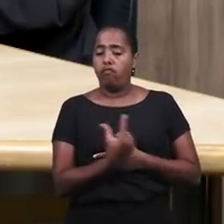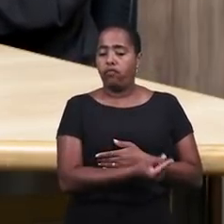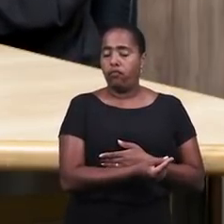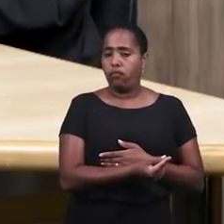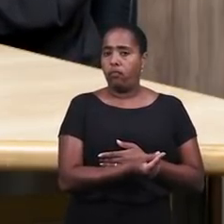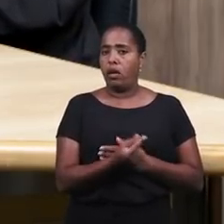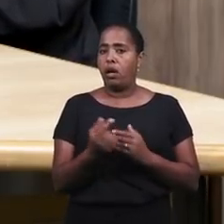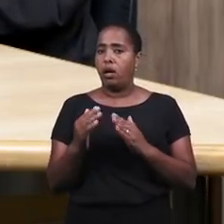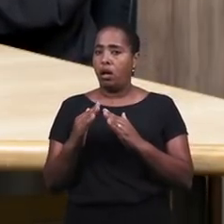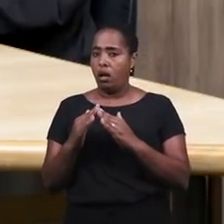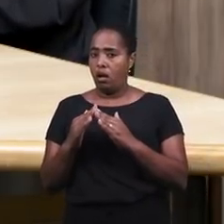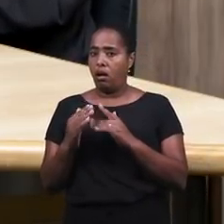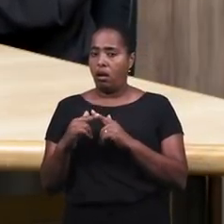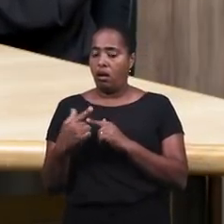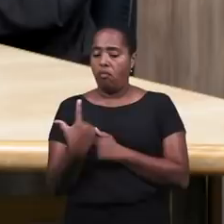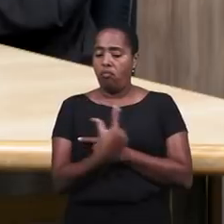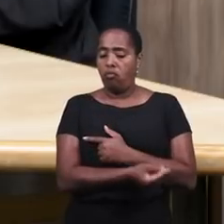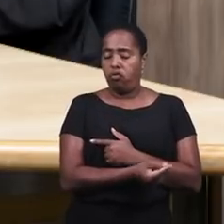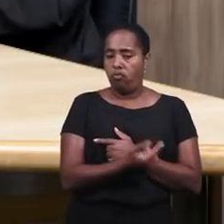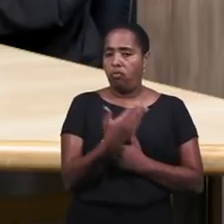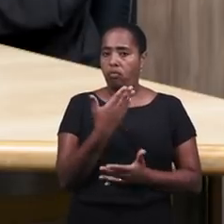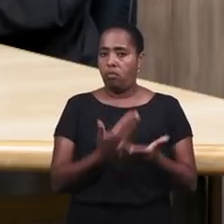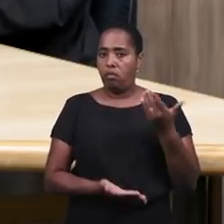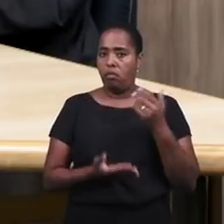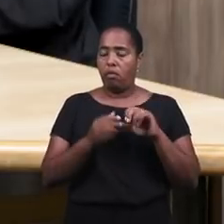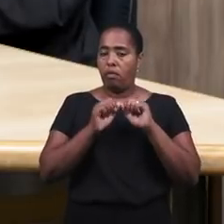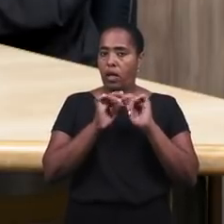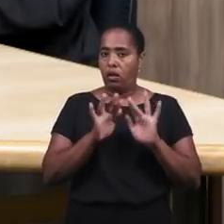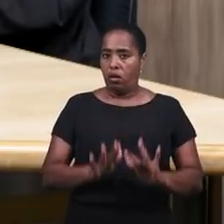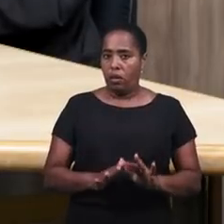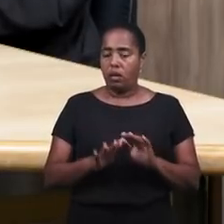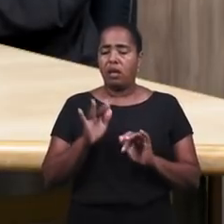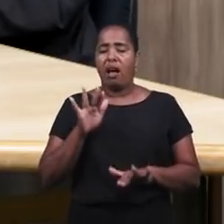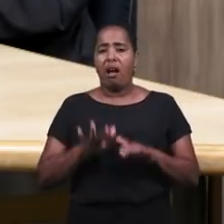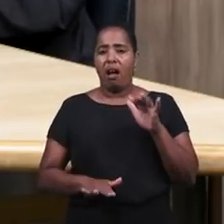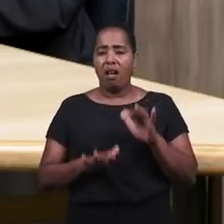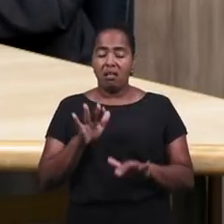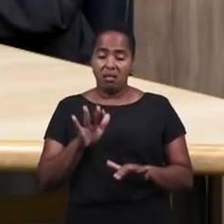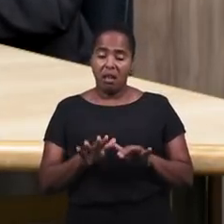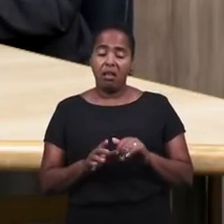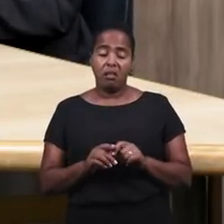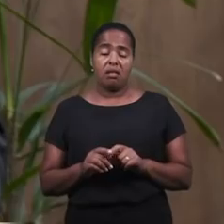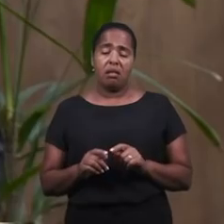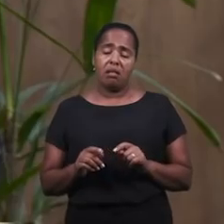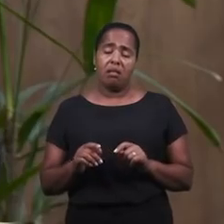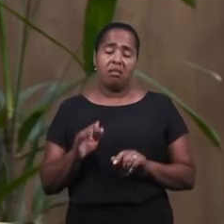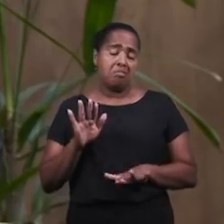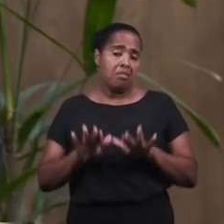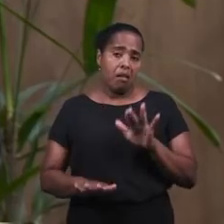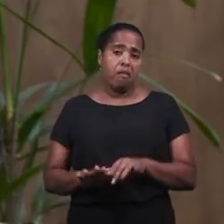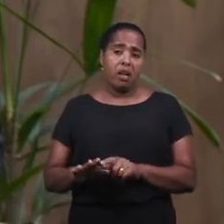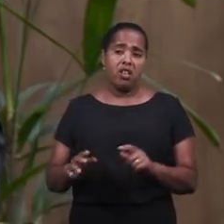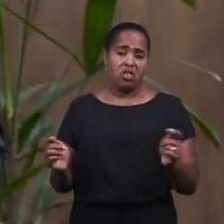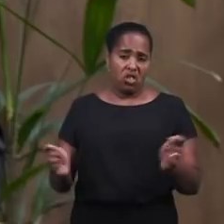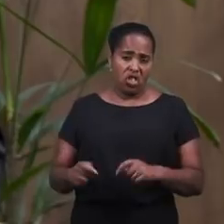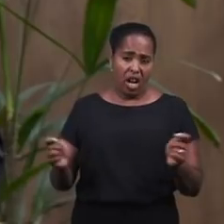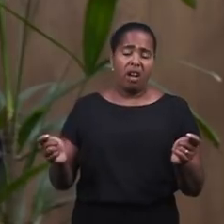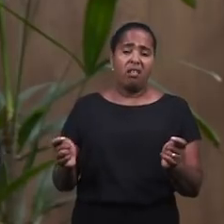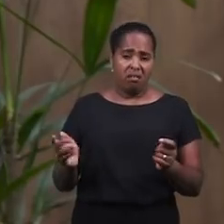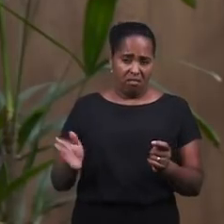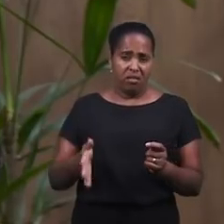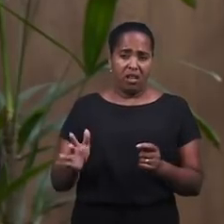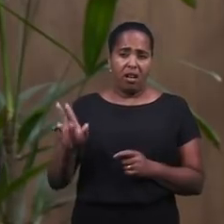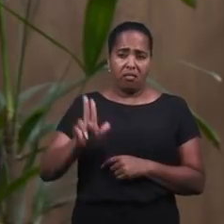igreja, ele perde a bênção, ele às vezes até foi usado, às vezes até teve experiência